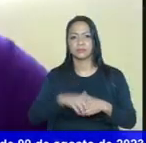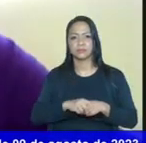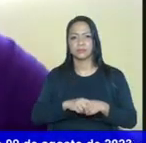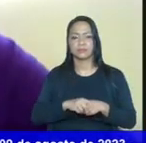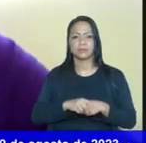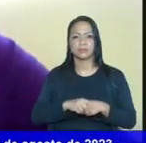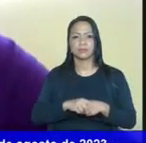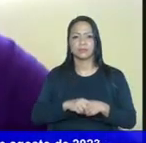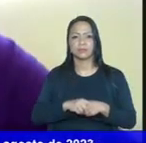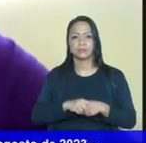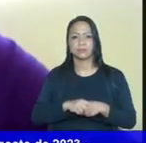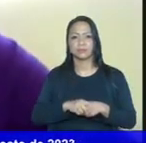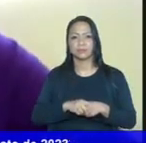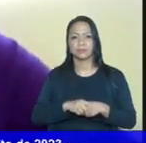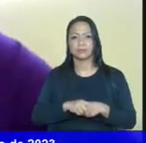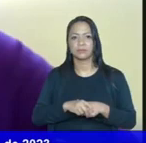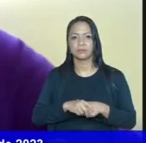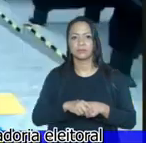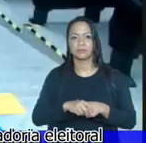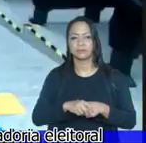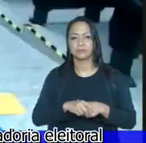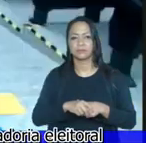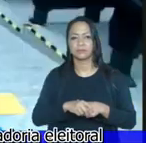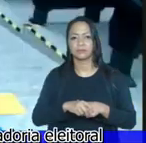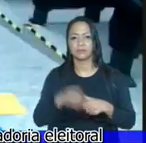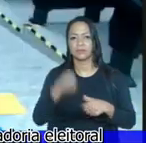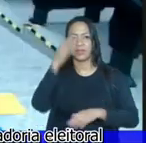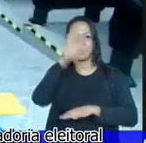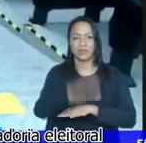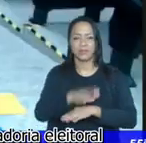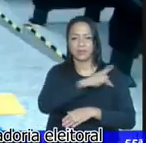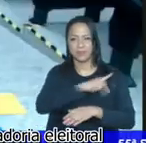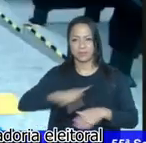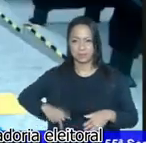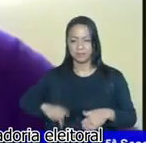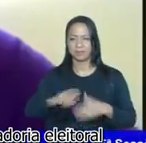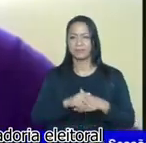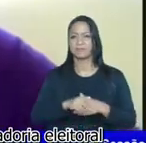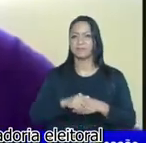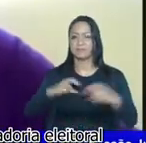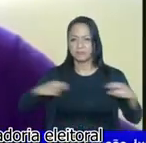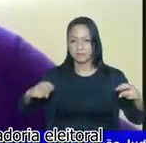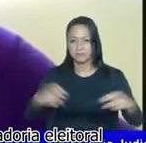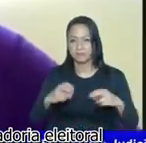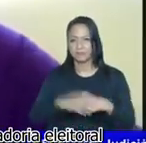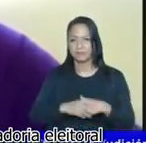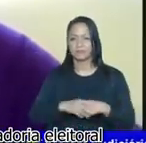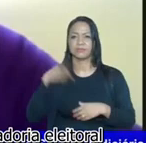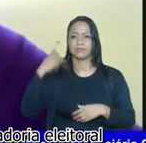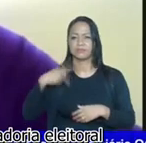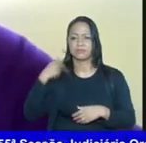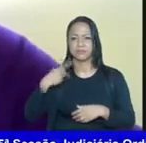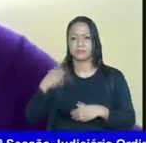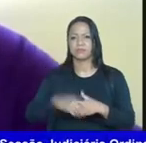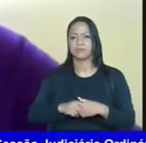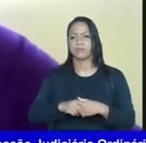Me ouvem? Agora sim. Na tela, doutora Obrigado. Paola Santos. Boa tarde, presidente, ilustres pares, Ela é uma doutor mulher Procurador-Geral